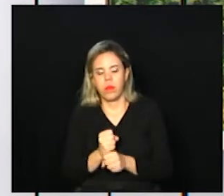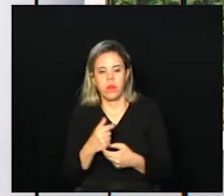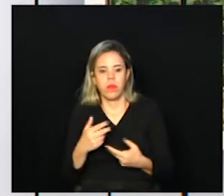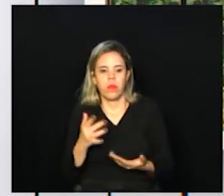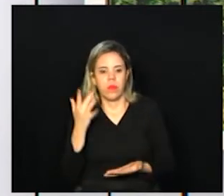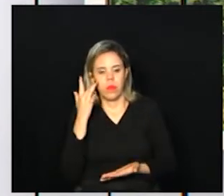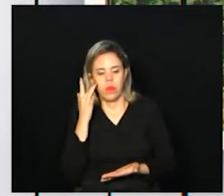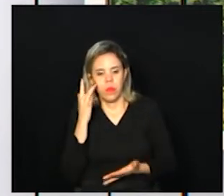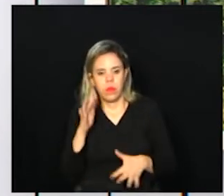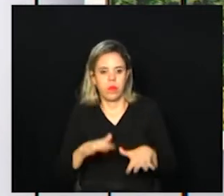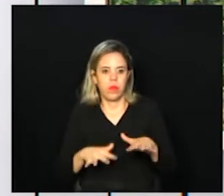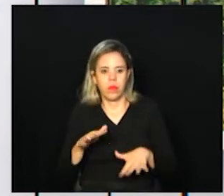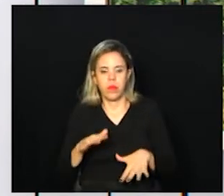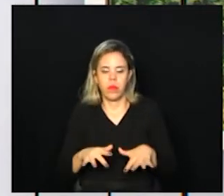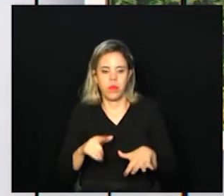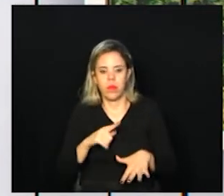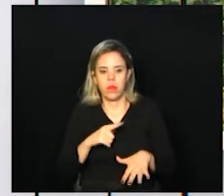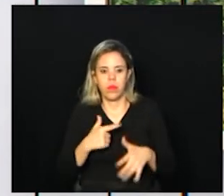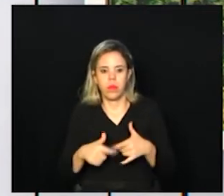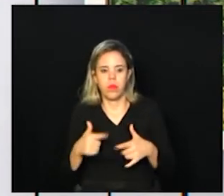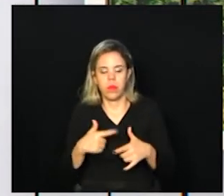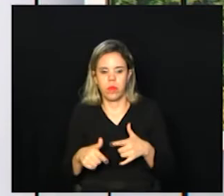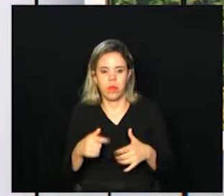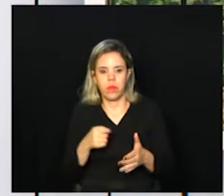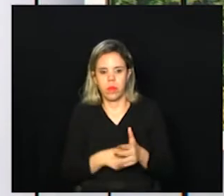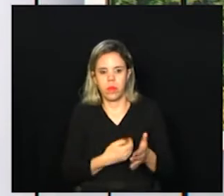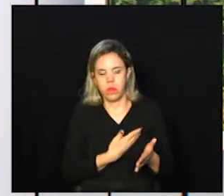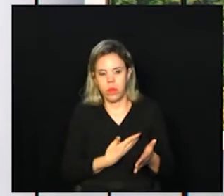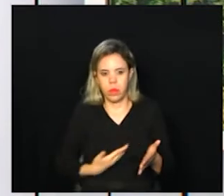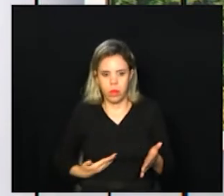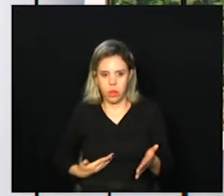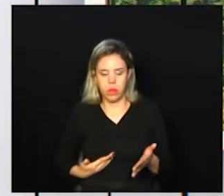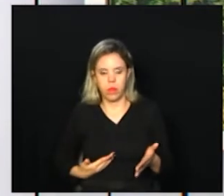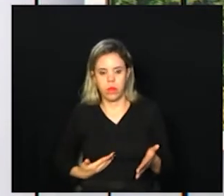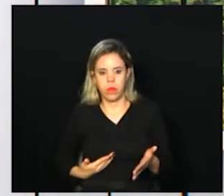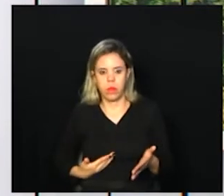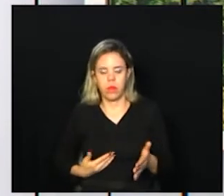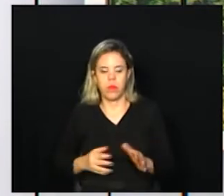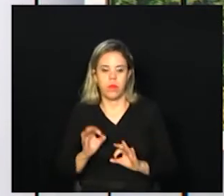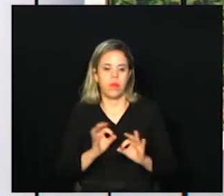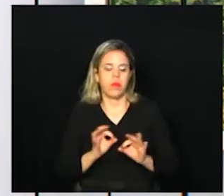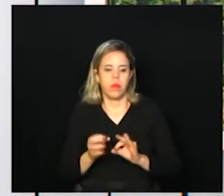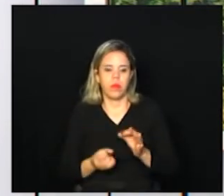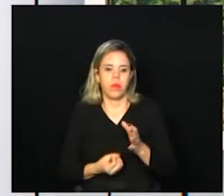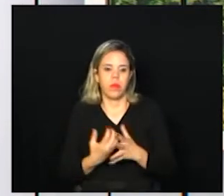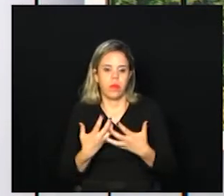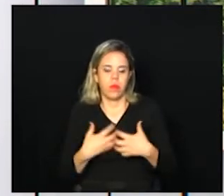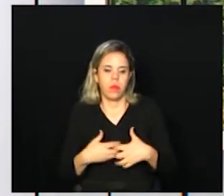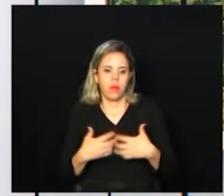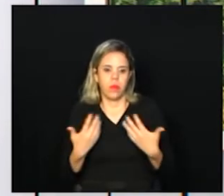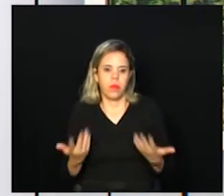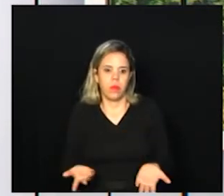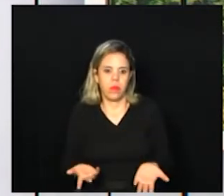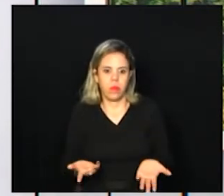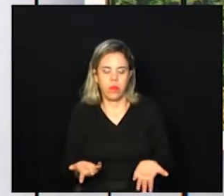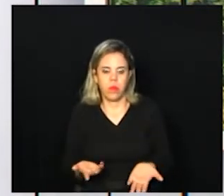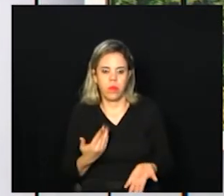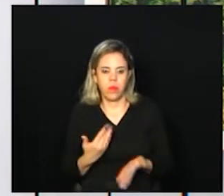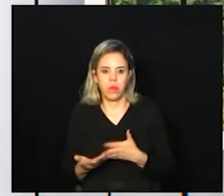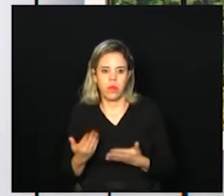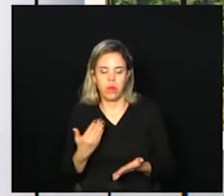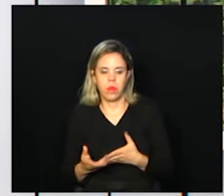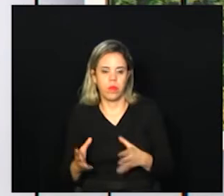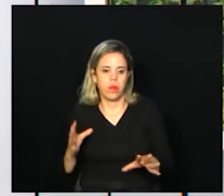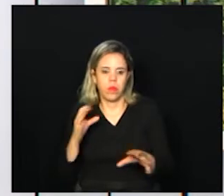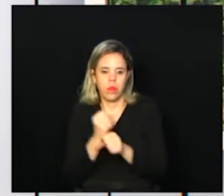acho que muitas vezes esse é um problema da política pública, né? A gente fica reinventando a roda, né? E aí a gente acaba perdendo os acúmulos